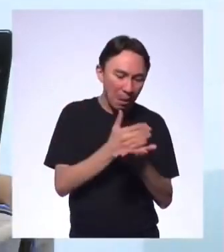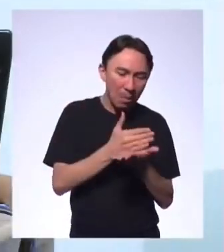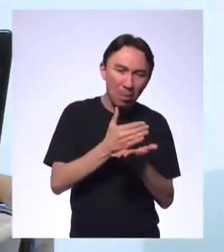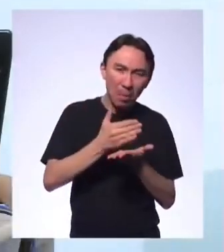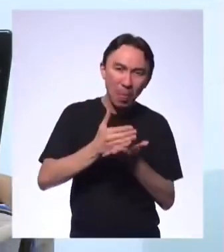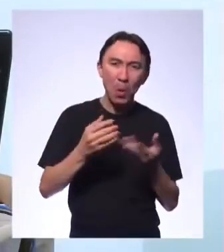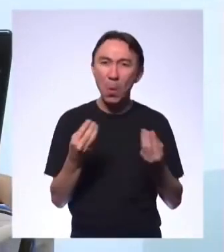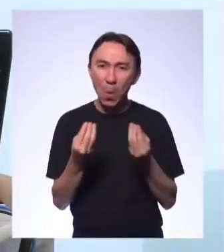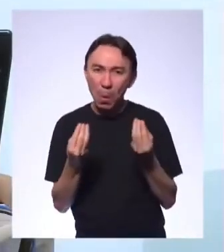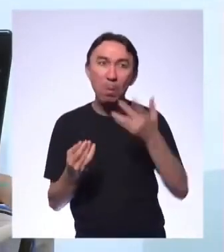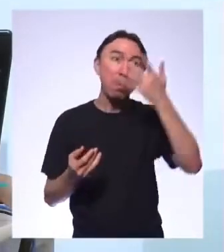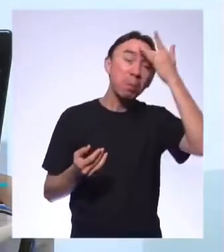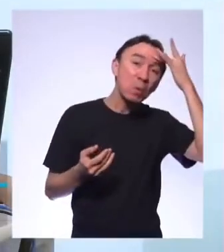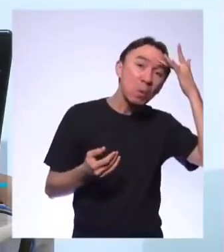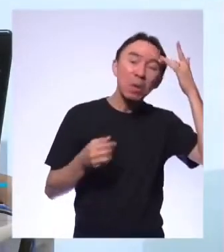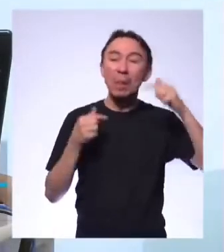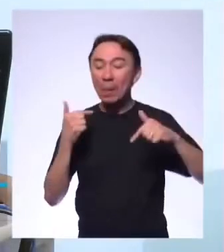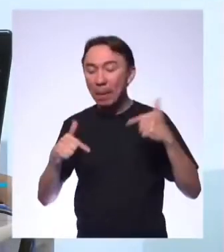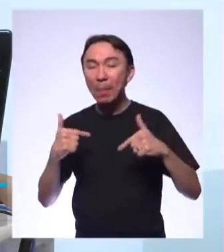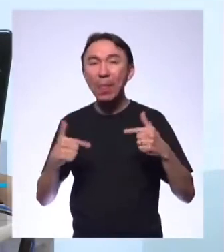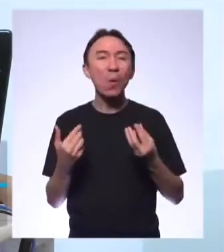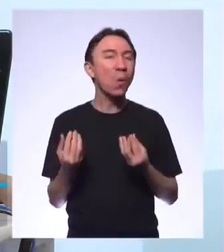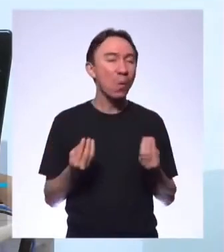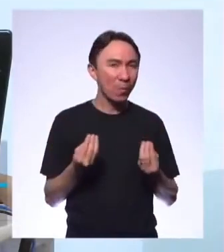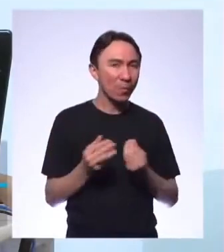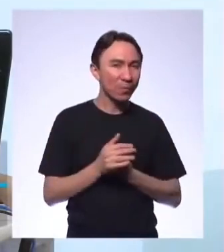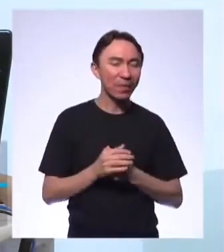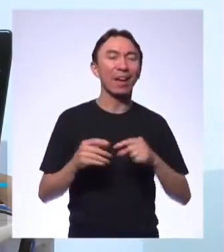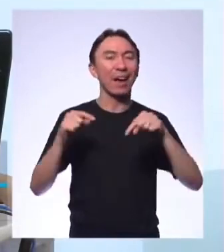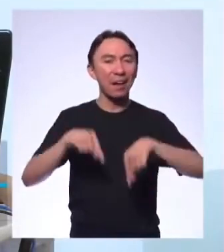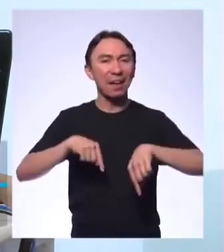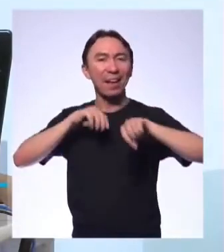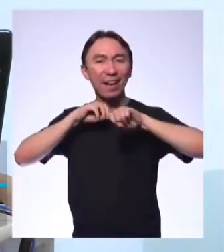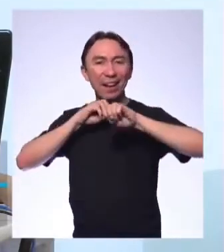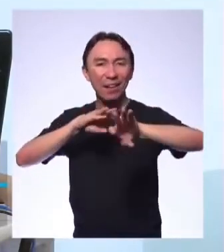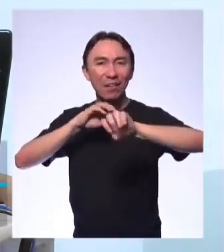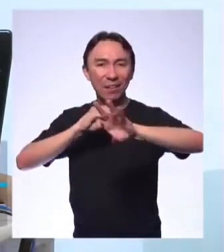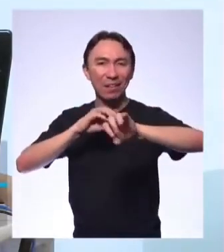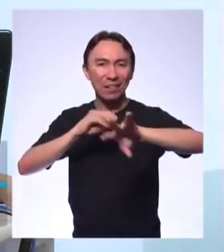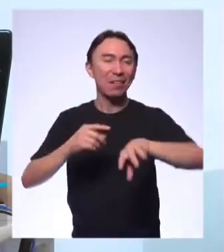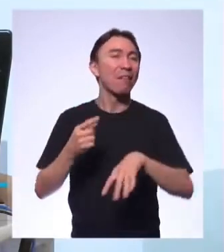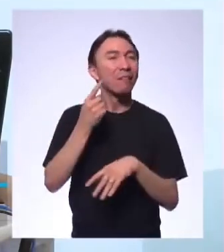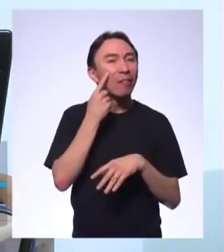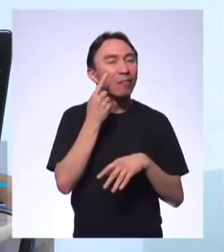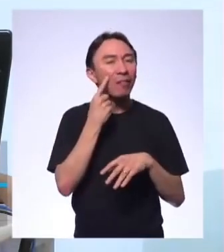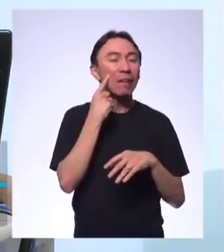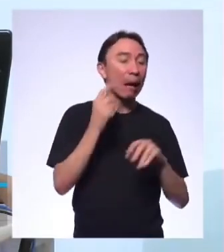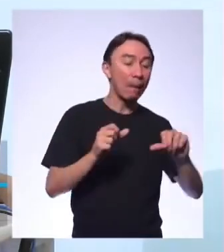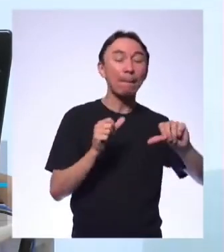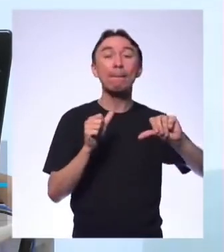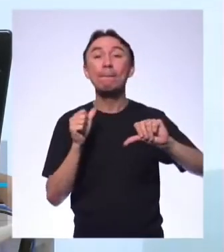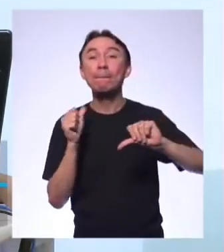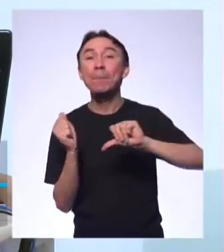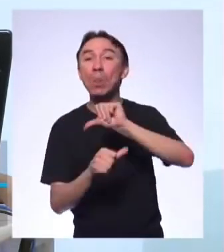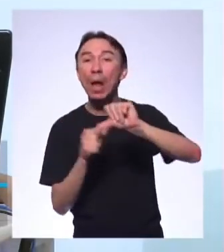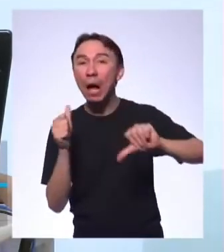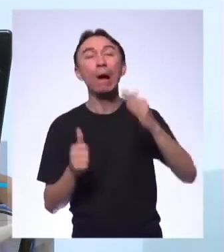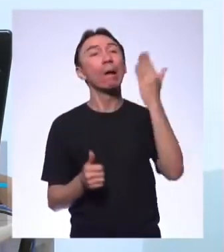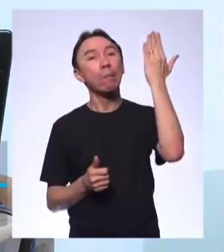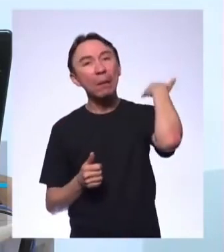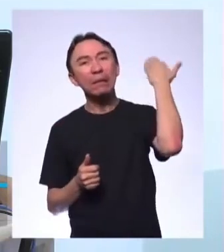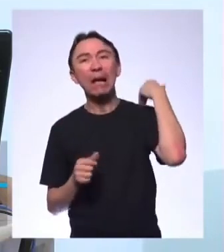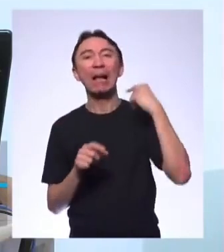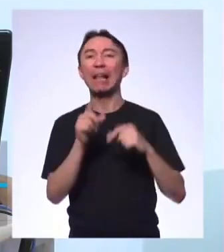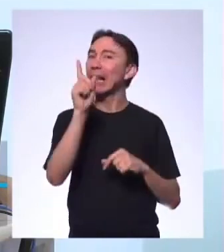do trabalho vai ficar clara em alguns momentos da aula, onde a gente vai ver a transição do modo de produção